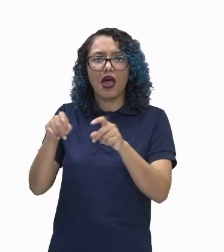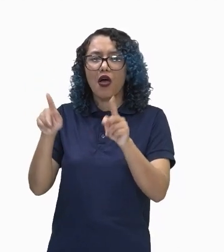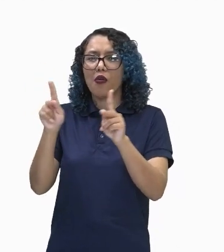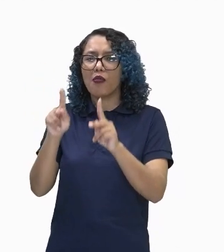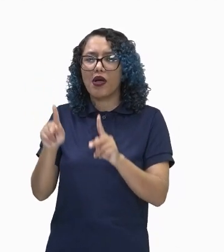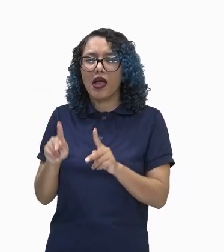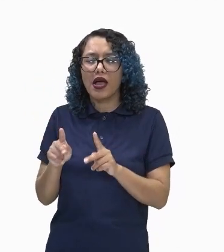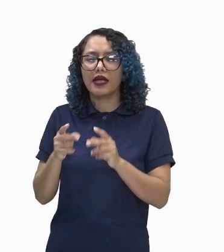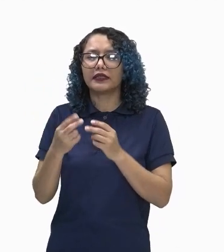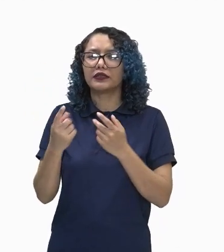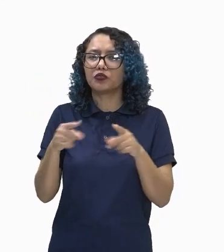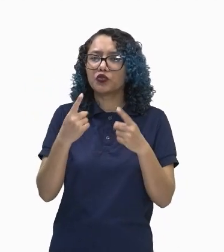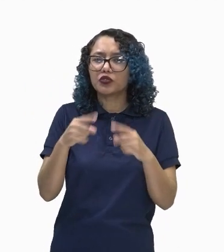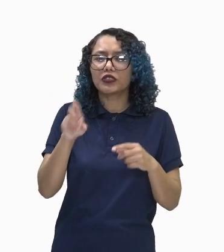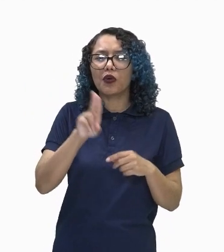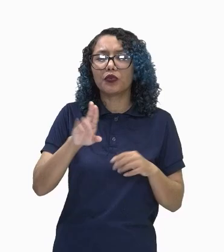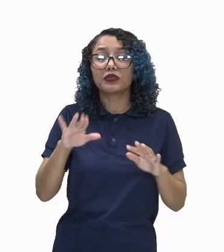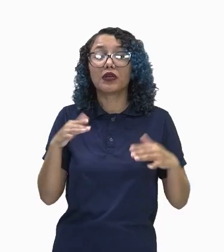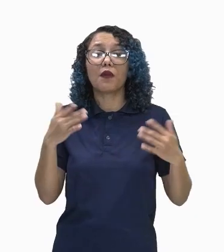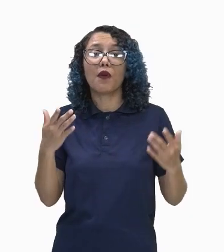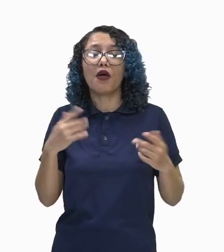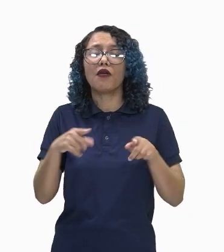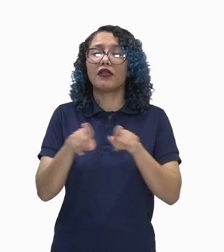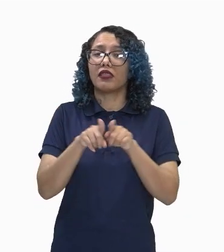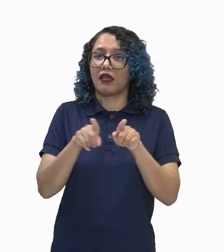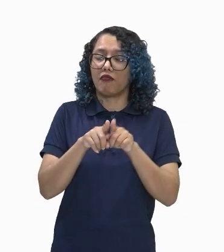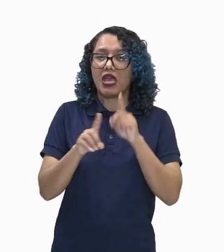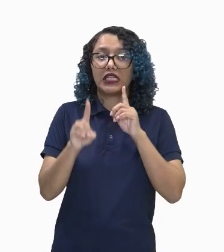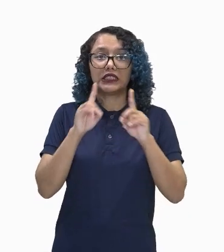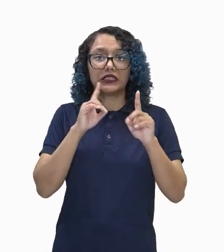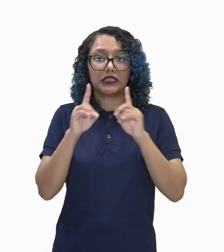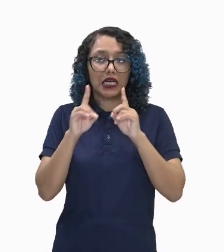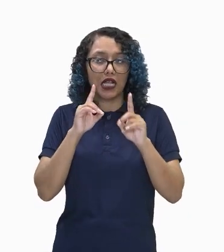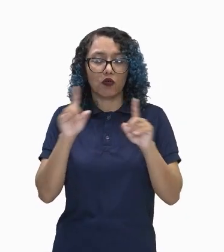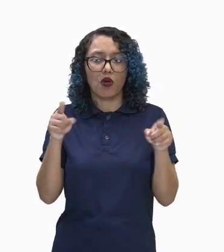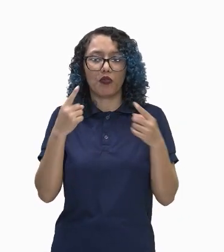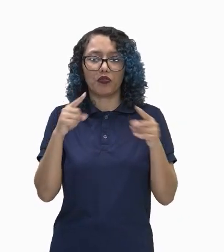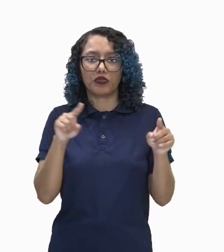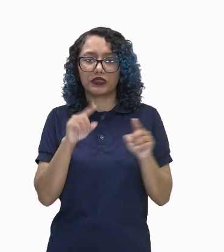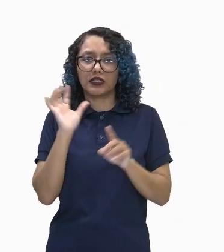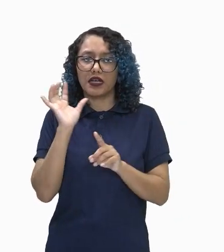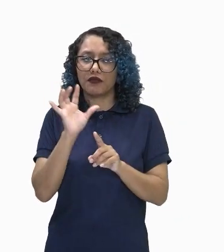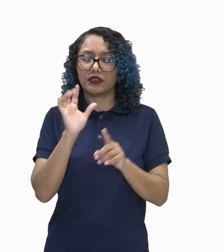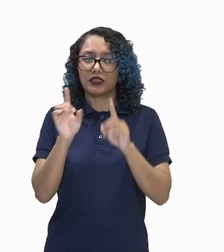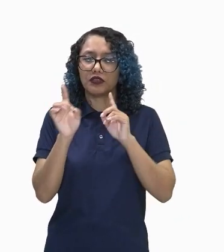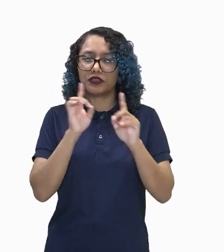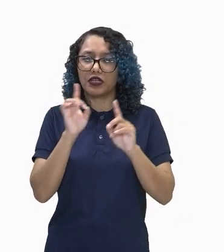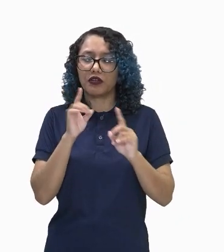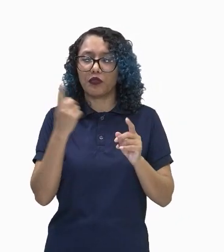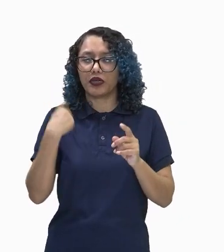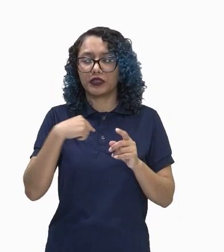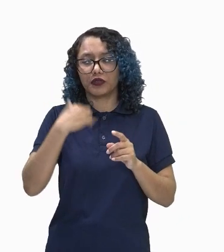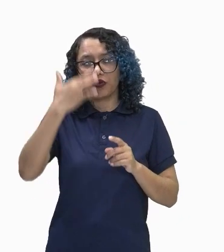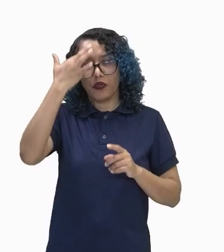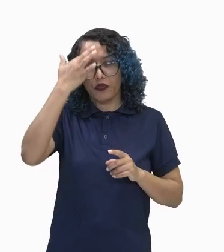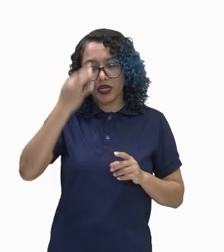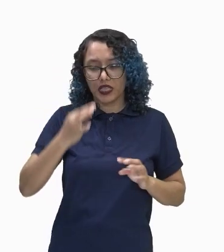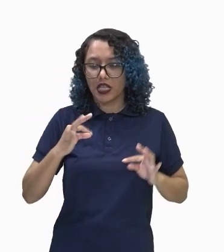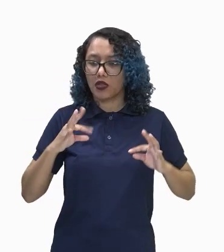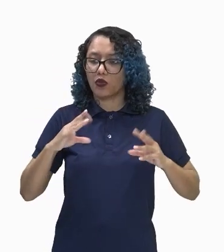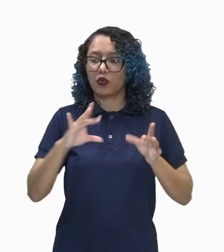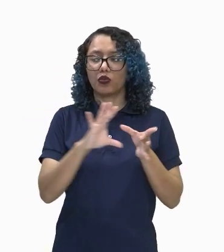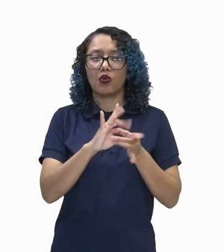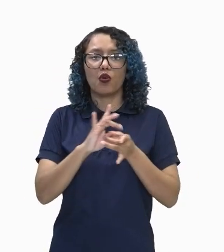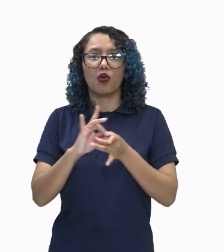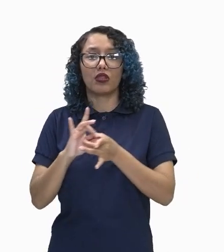os diálogos, de que forma essa trilha sonora contribui para que compreendamos todo o ambiente narrativo